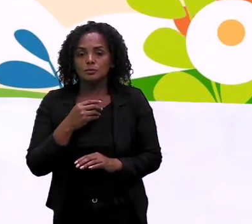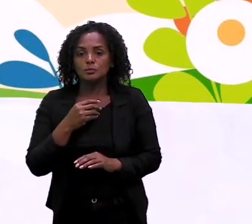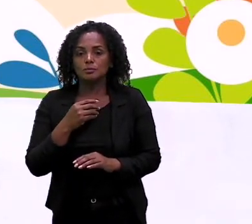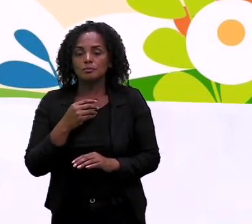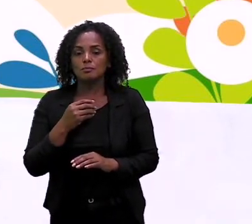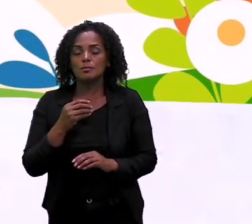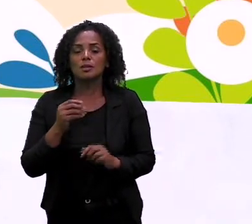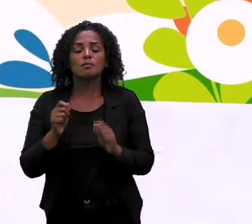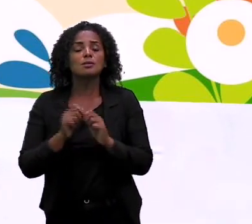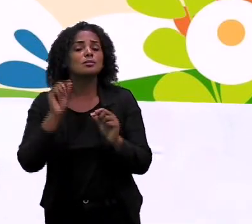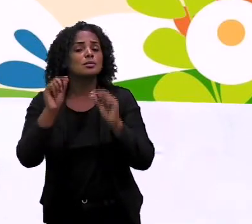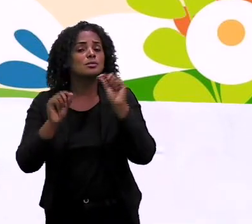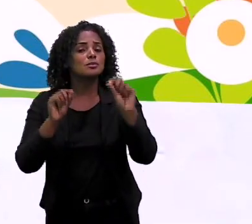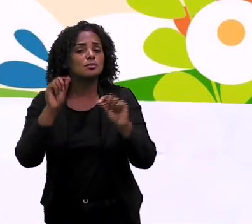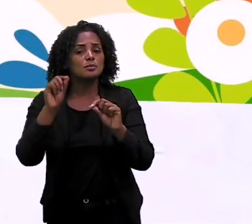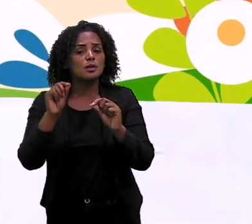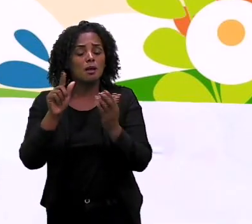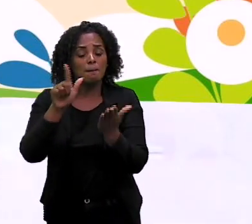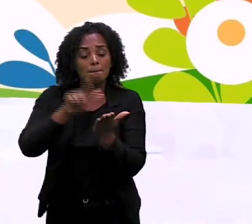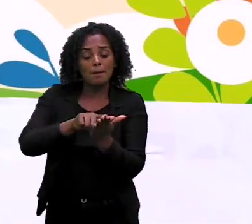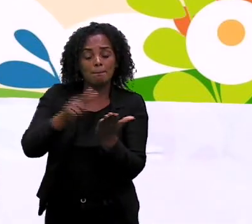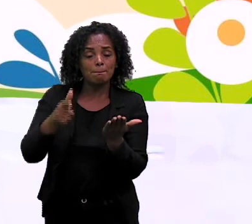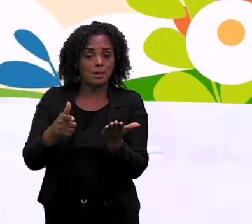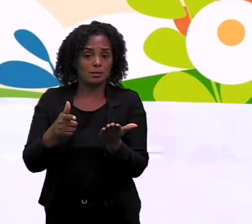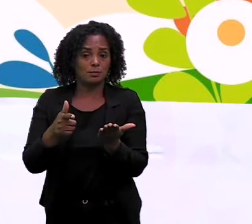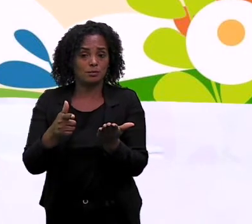Agora nós vamos carimbar o papel.